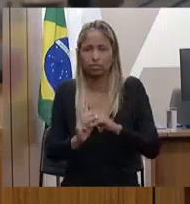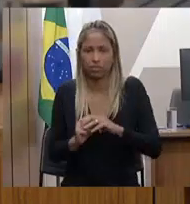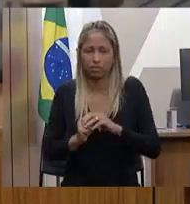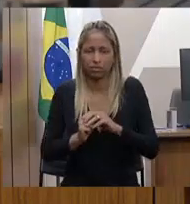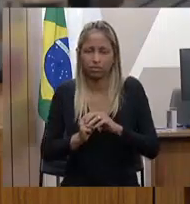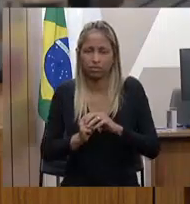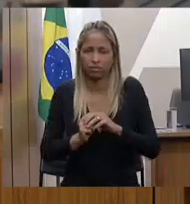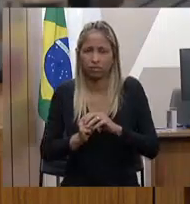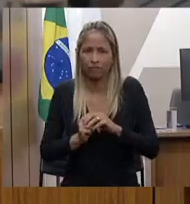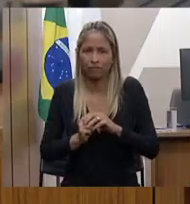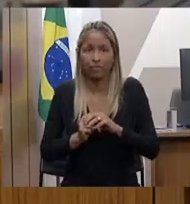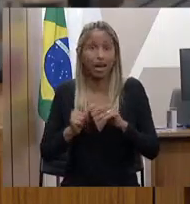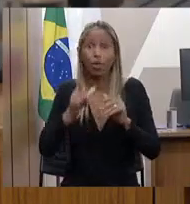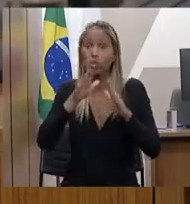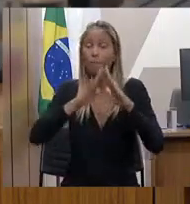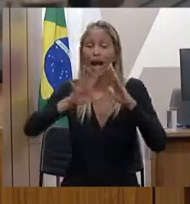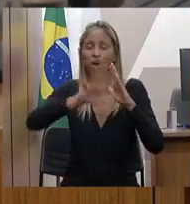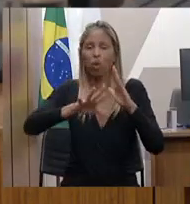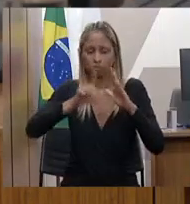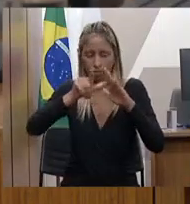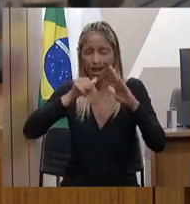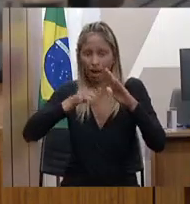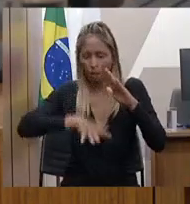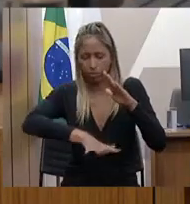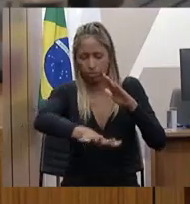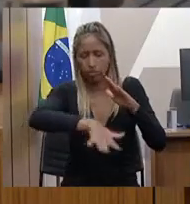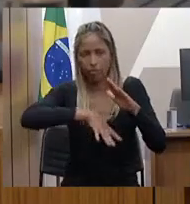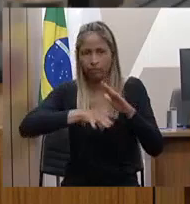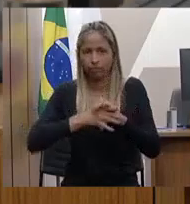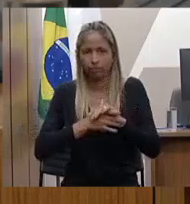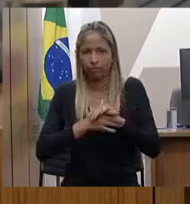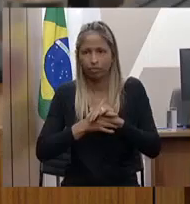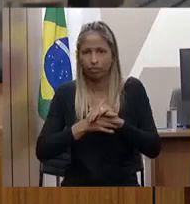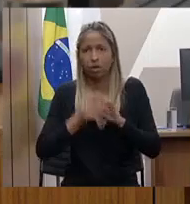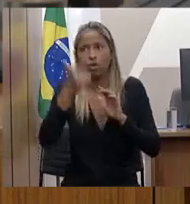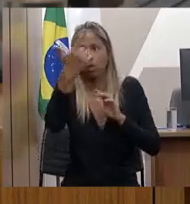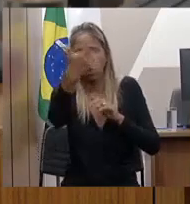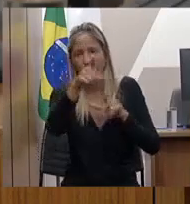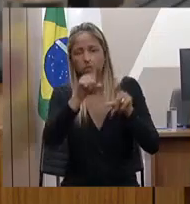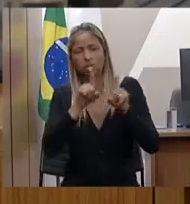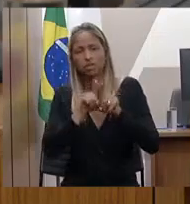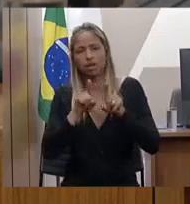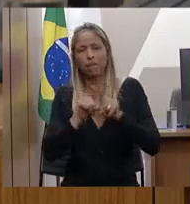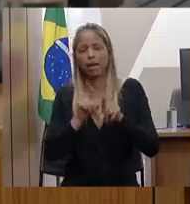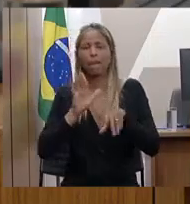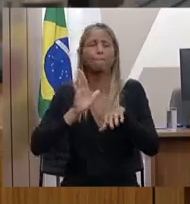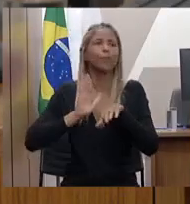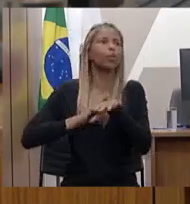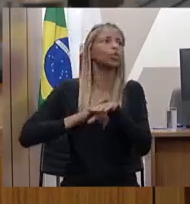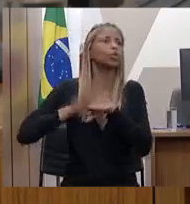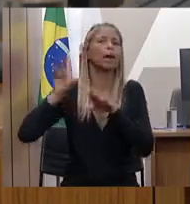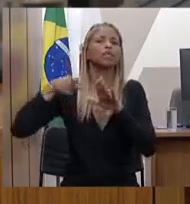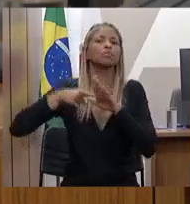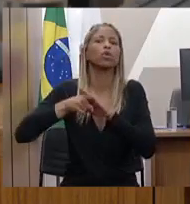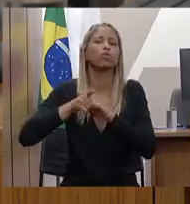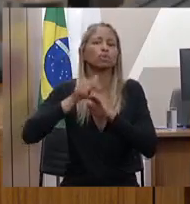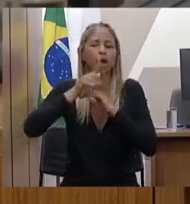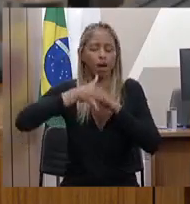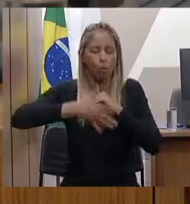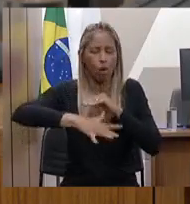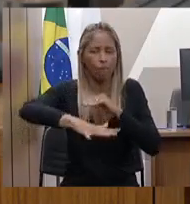existia Então são questões para a gente pensar e não é só lá volto a dizer que a questão Nossa vai muito mais além de barragem